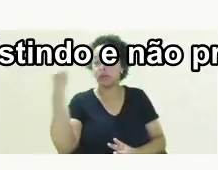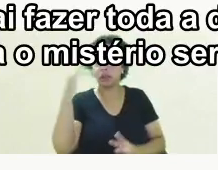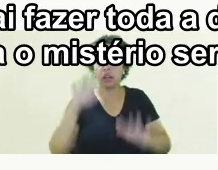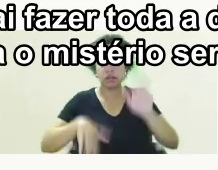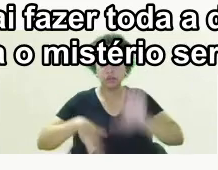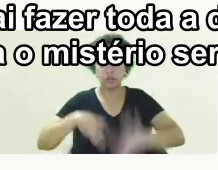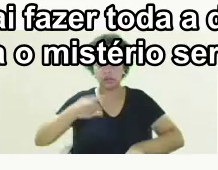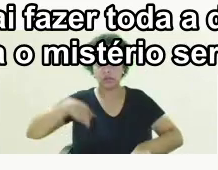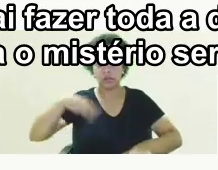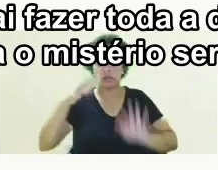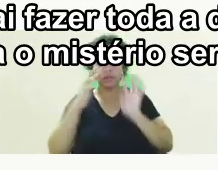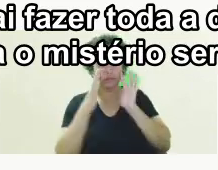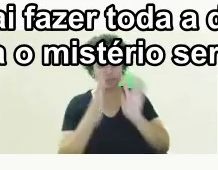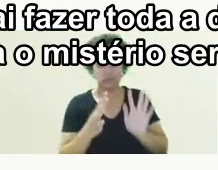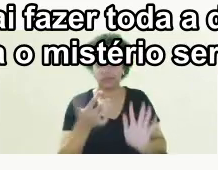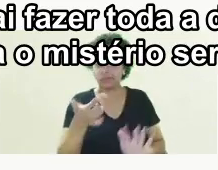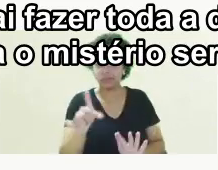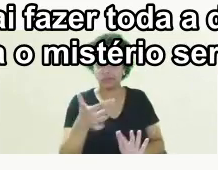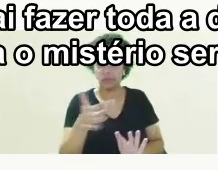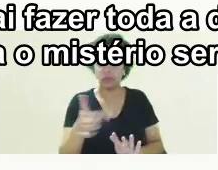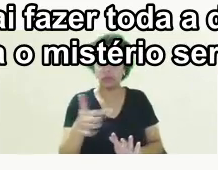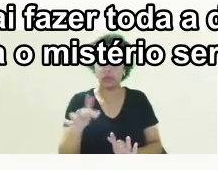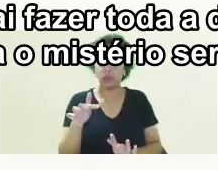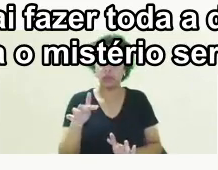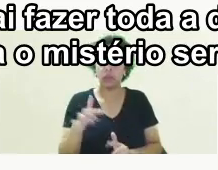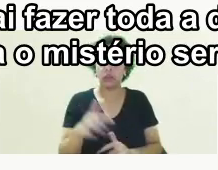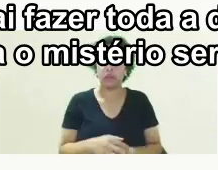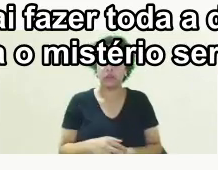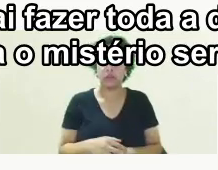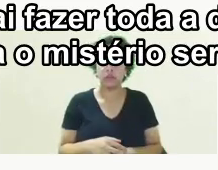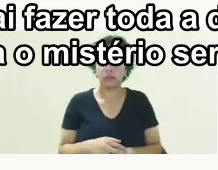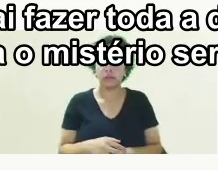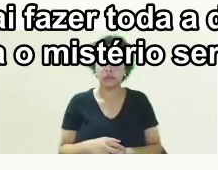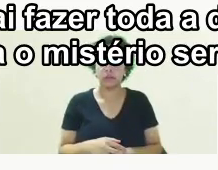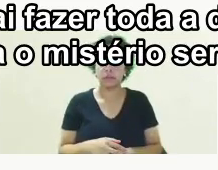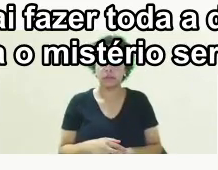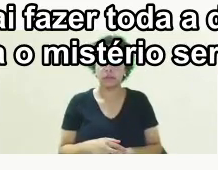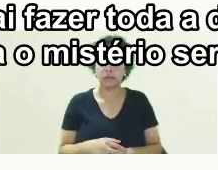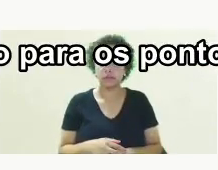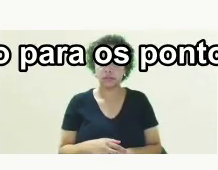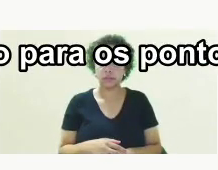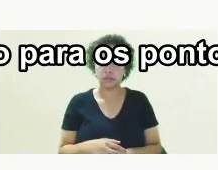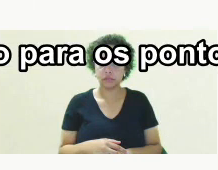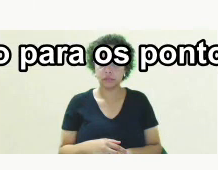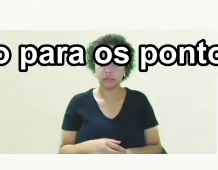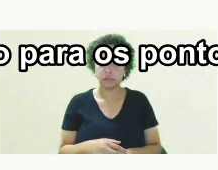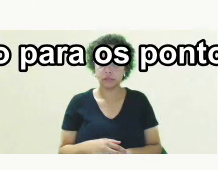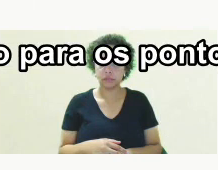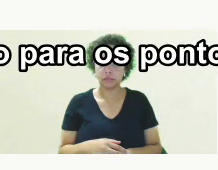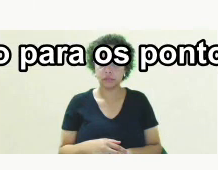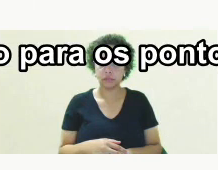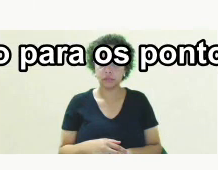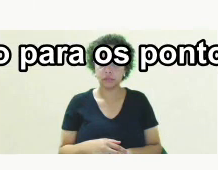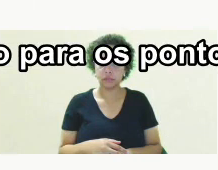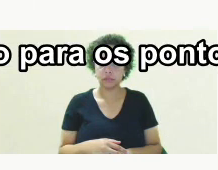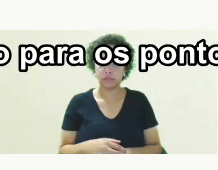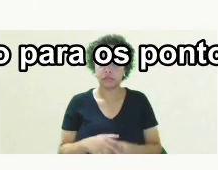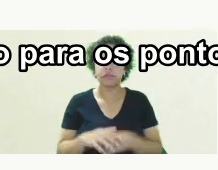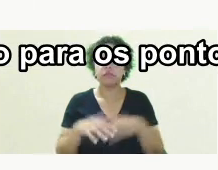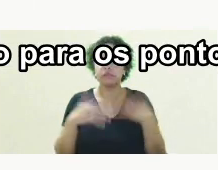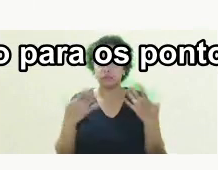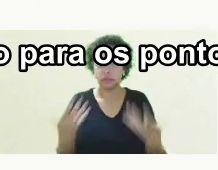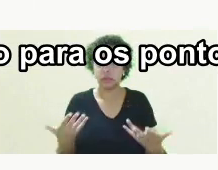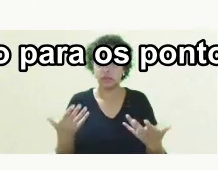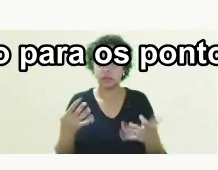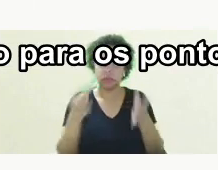no ponto X, que é o que vai fazer toda a diferença ali na cena, para o mistério ser resolvido, né? Então, vai trazer